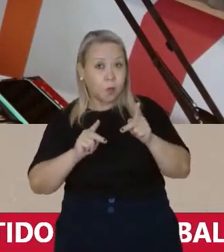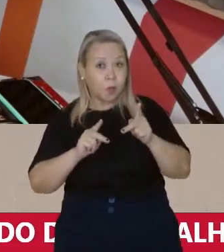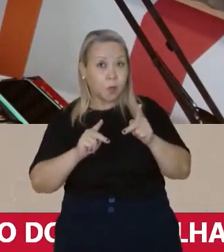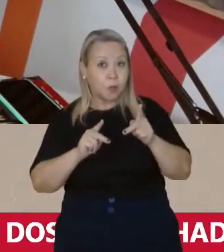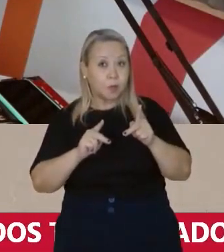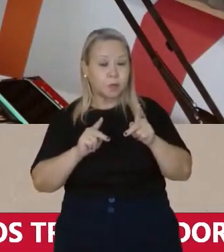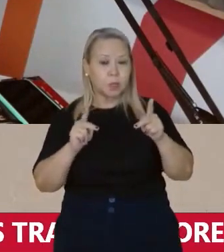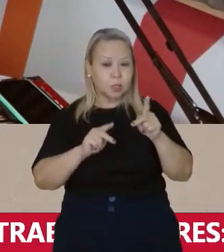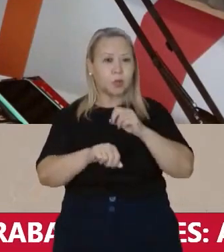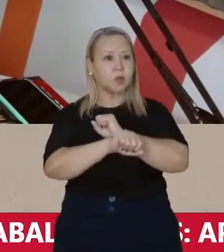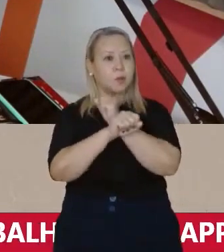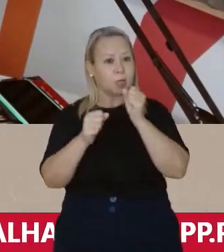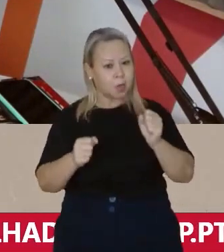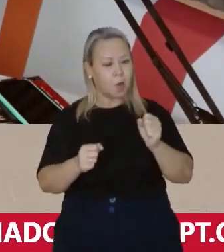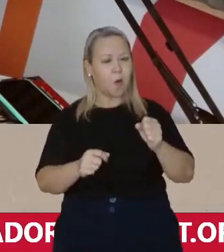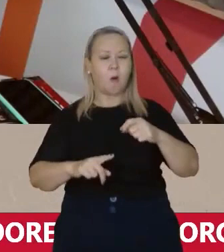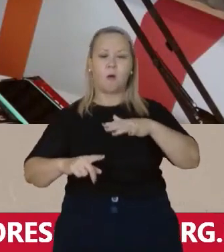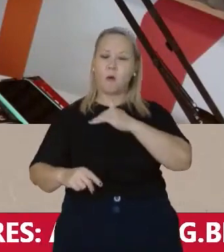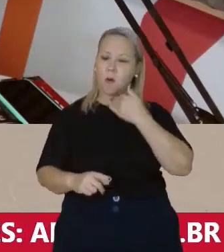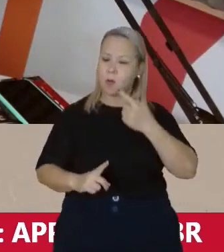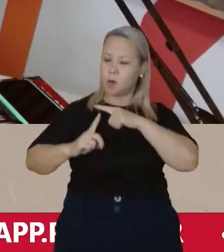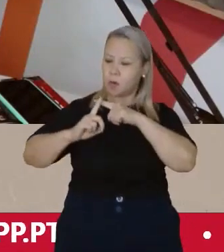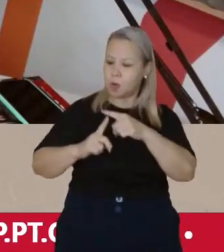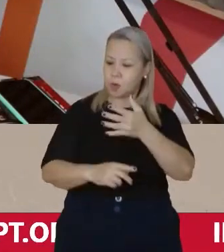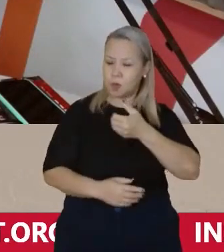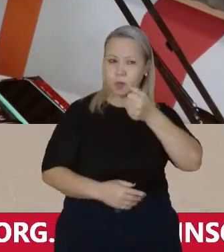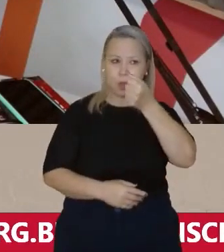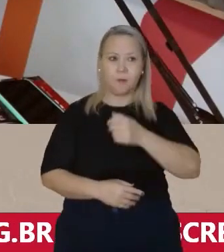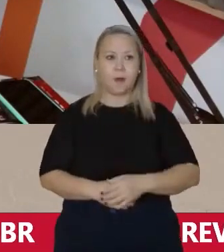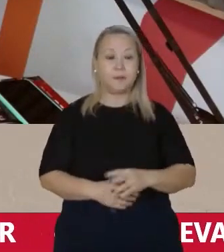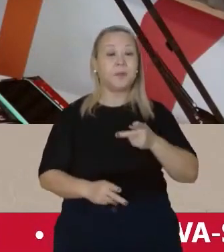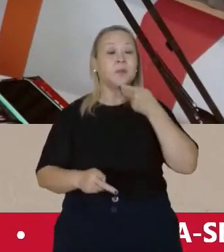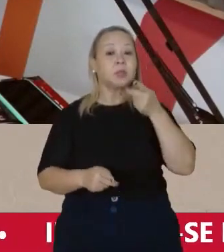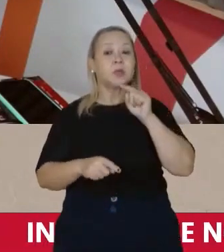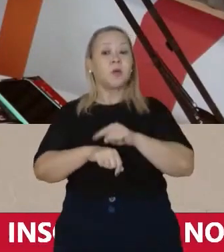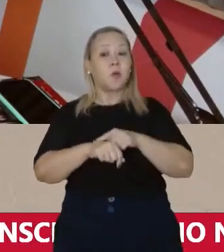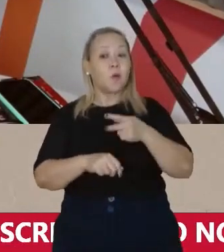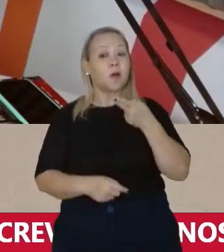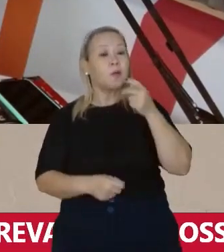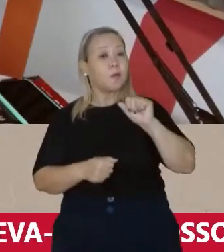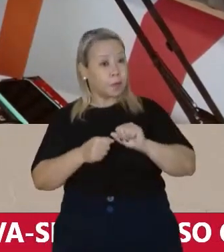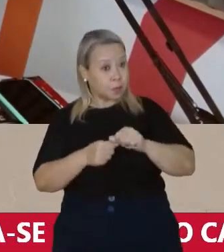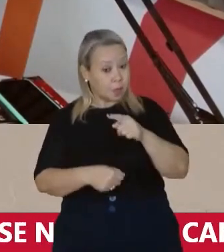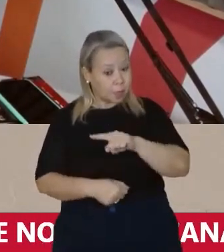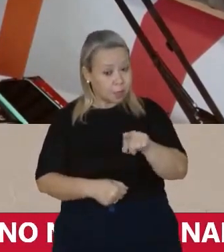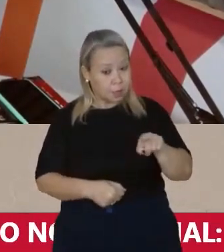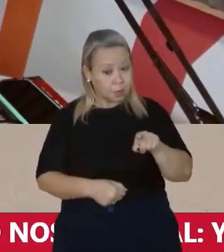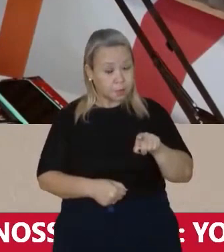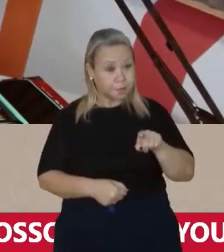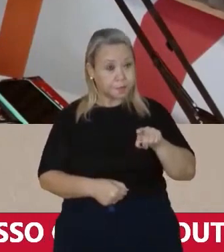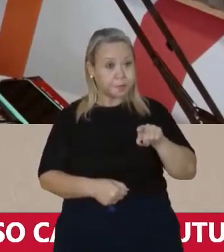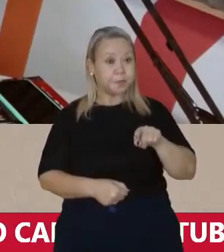para mim, o Salvador, aquele que morreu na cruz para me salvar, disse, olha, quando vocês fizerem isso que a mãe Dorodia está fazendo, está lá em Mateus